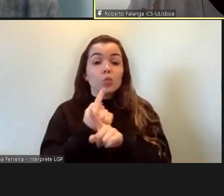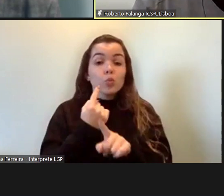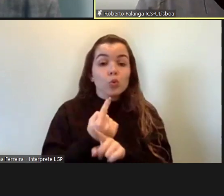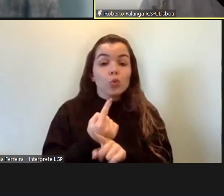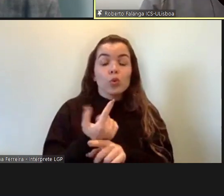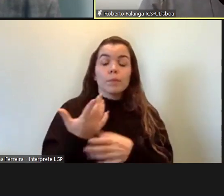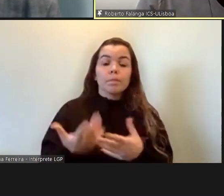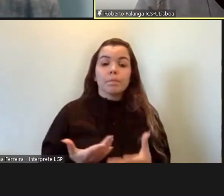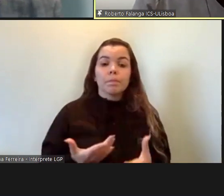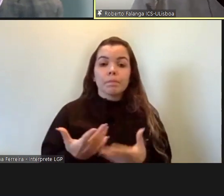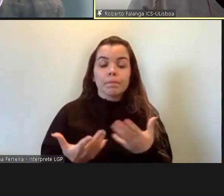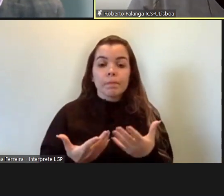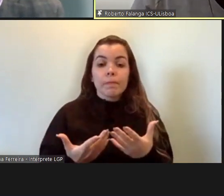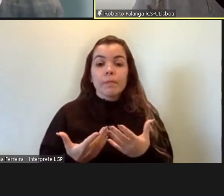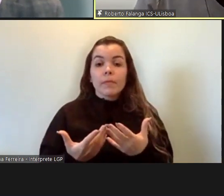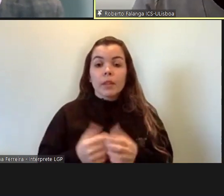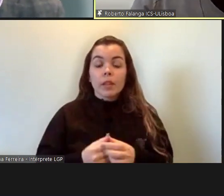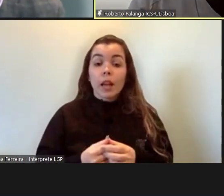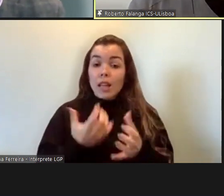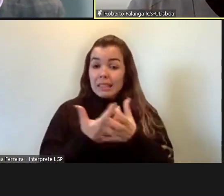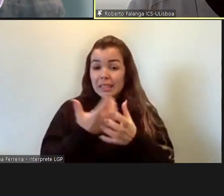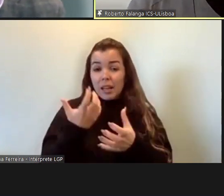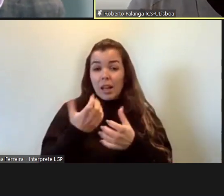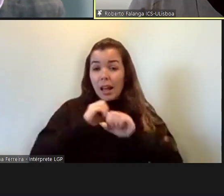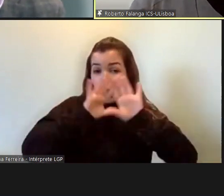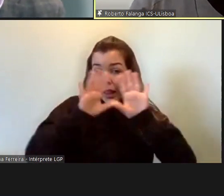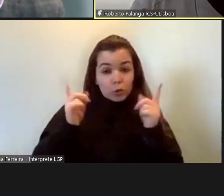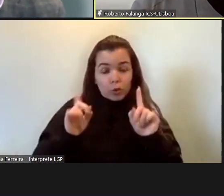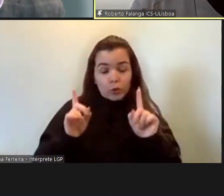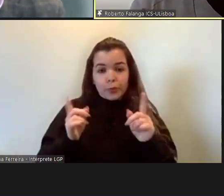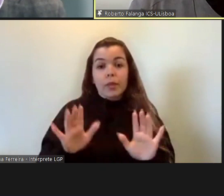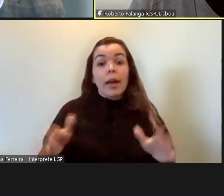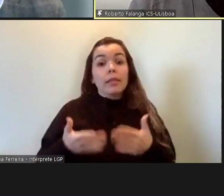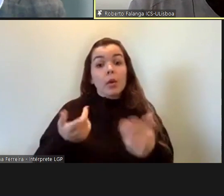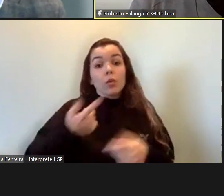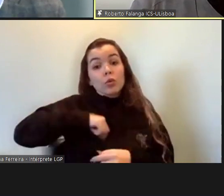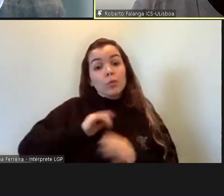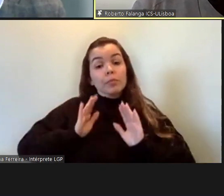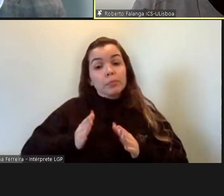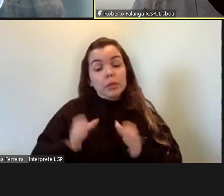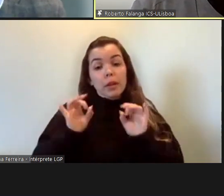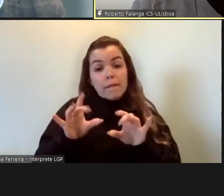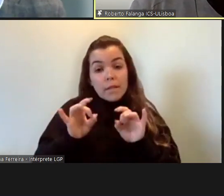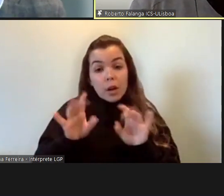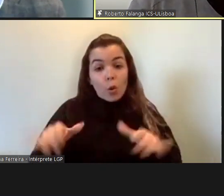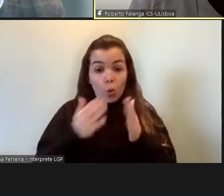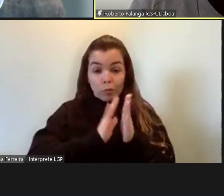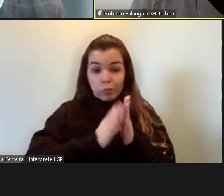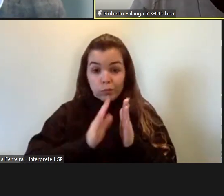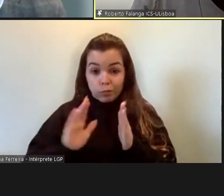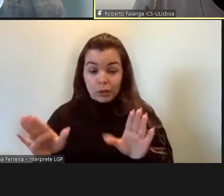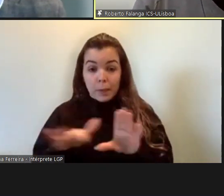seja autoevidente. Nós precisamos evitar que qualquer processo de participação se torne um